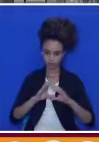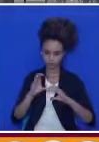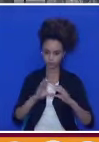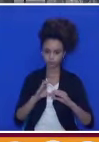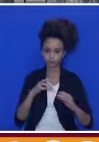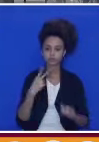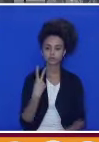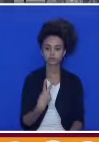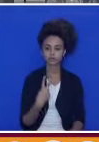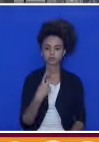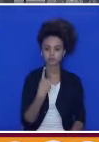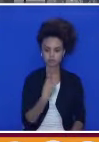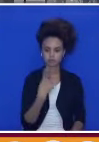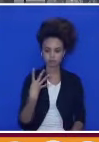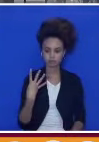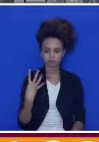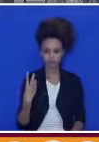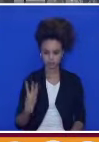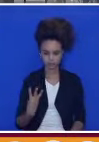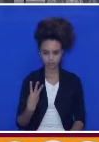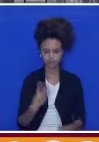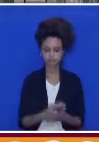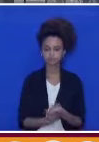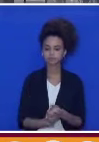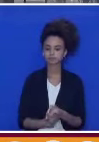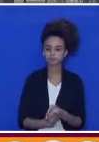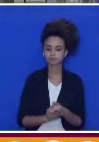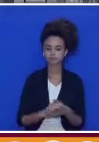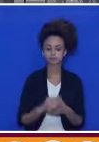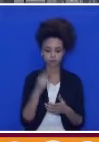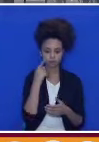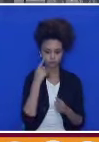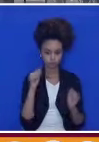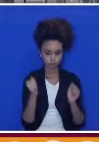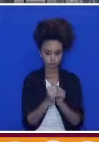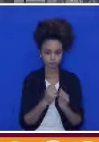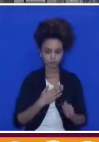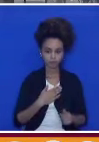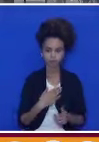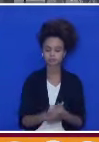concurso 2143 da Lotomania. Confira comigo.